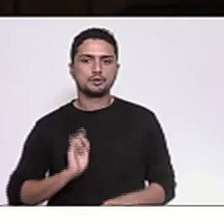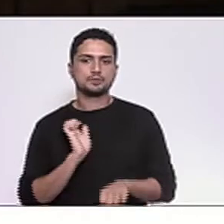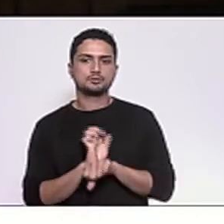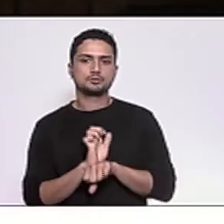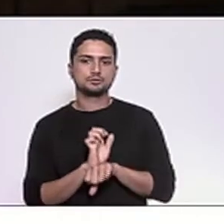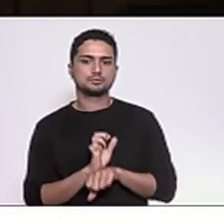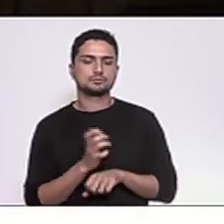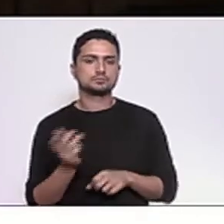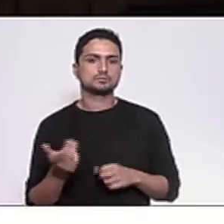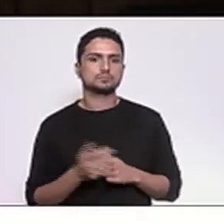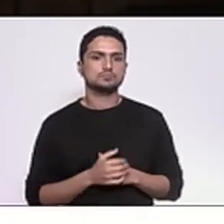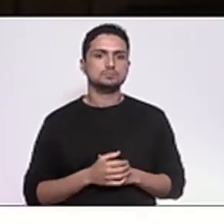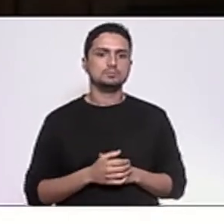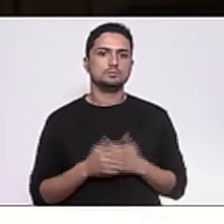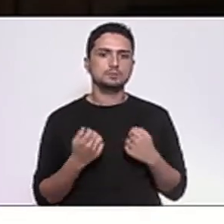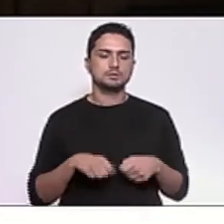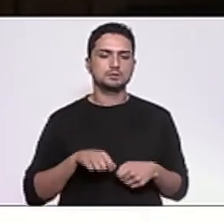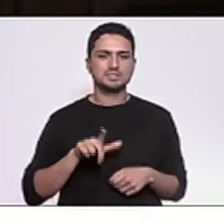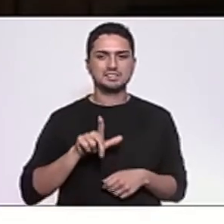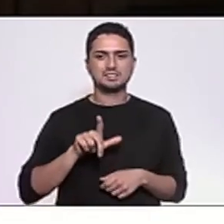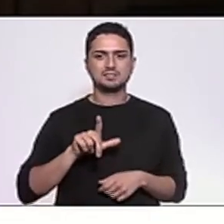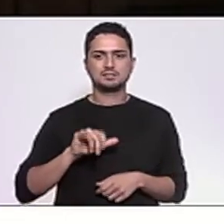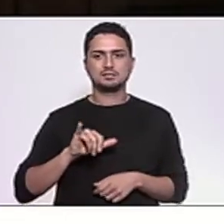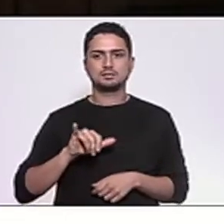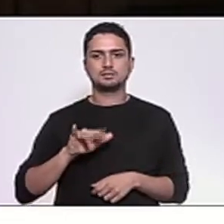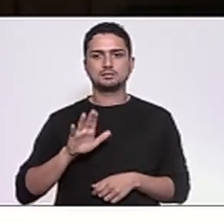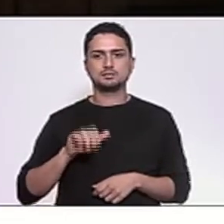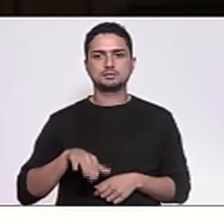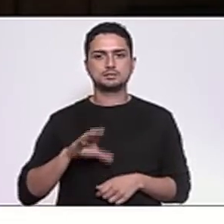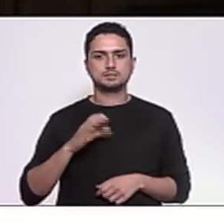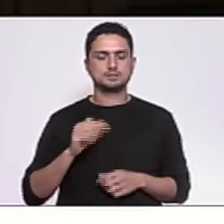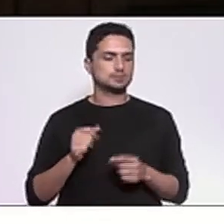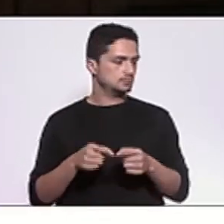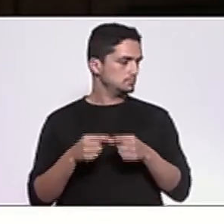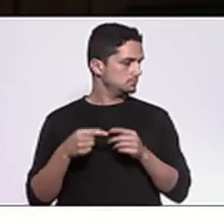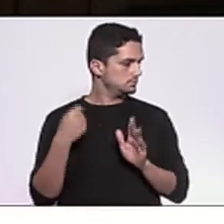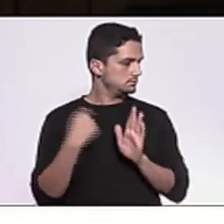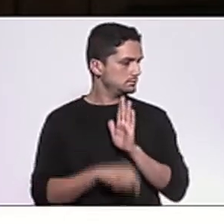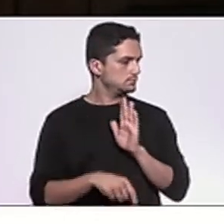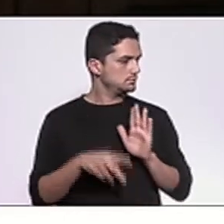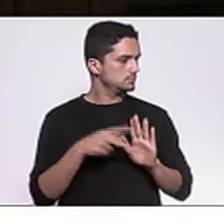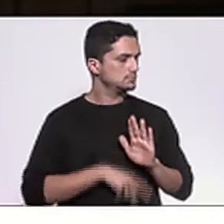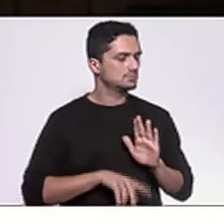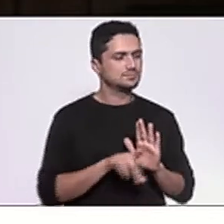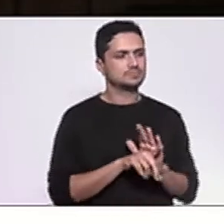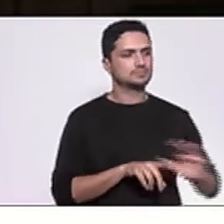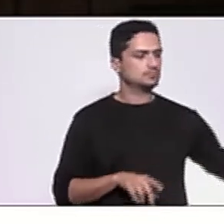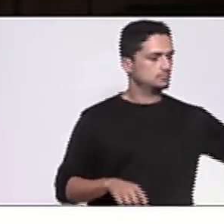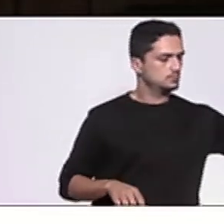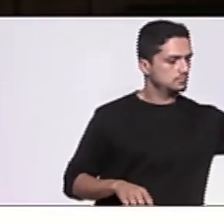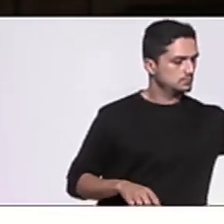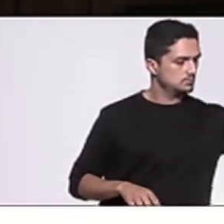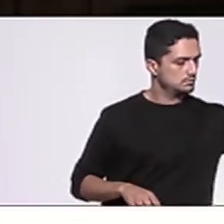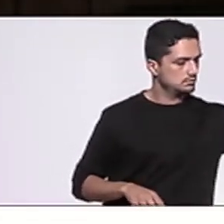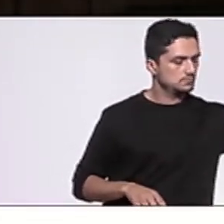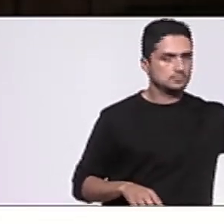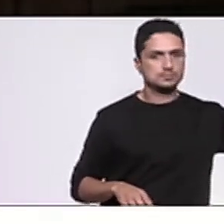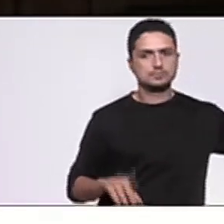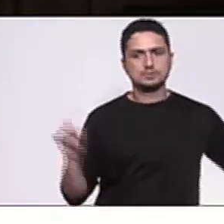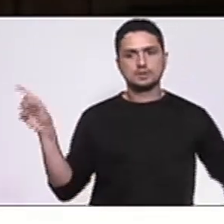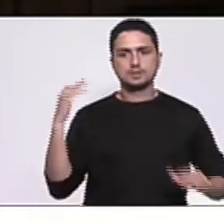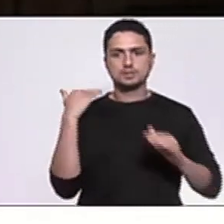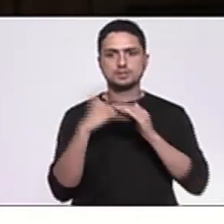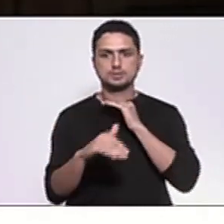estado licite um projeto de engenharia para aquela